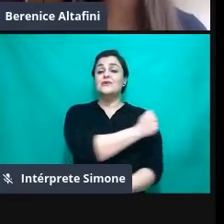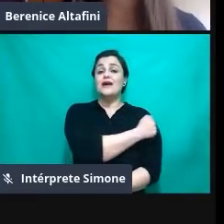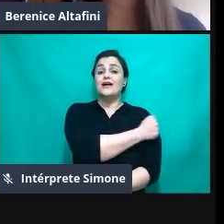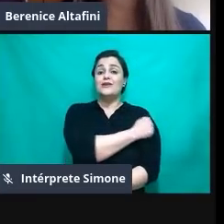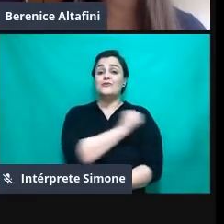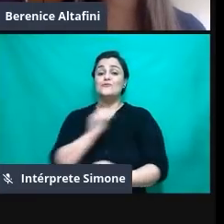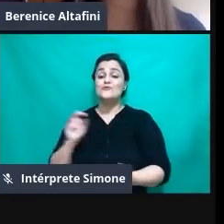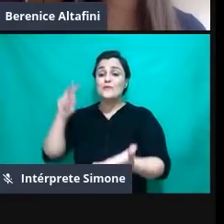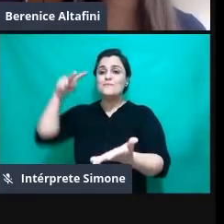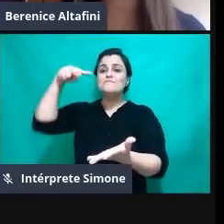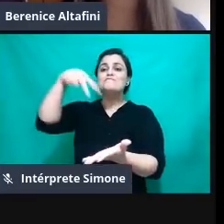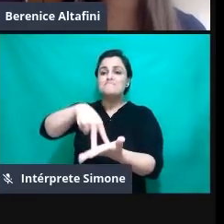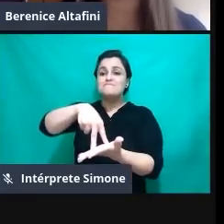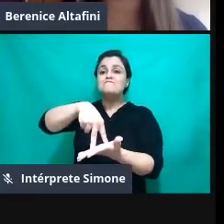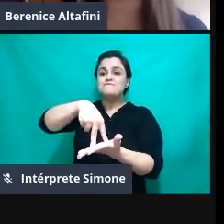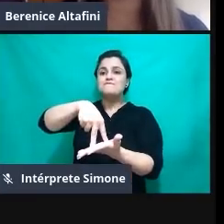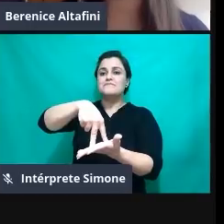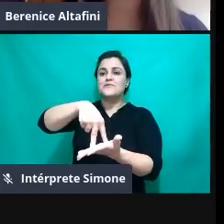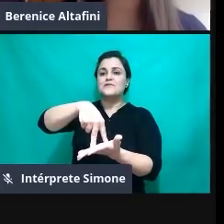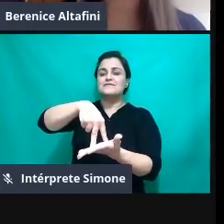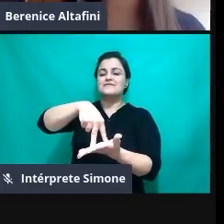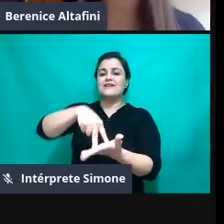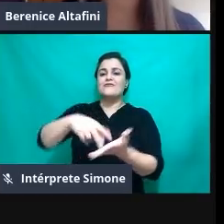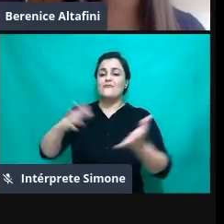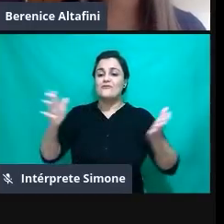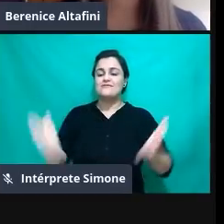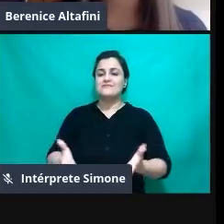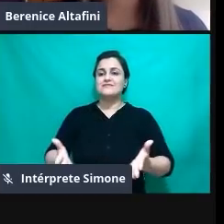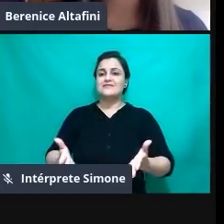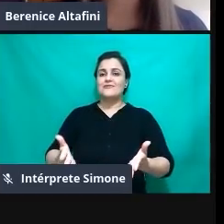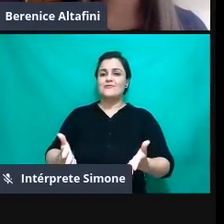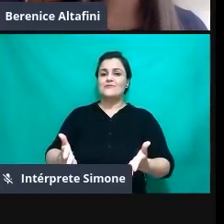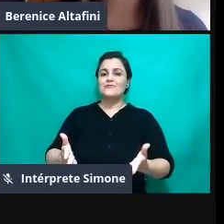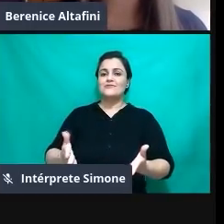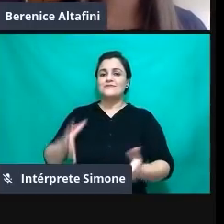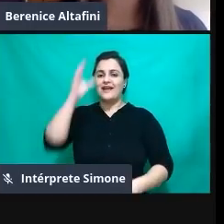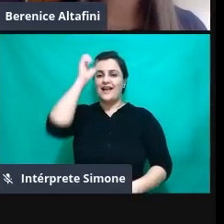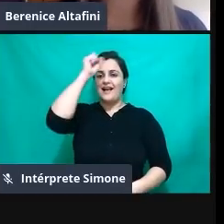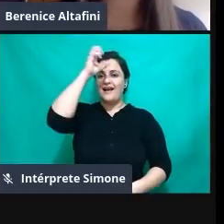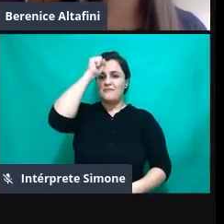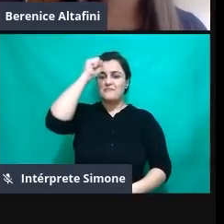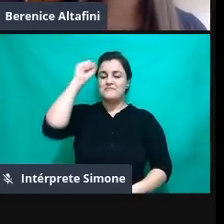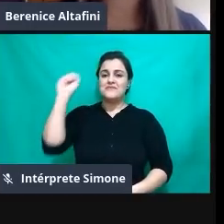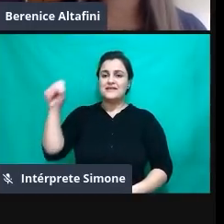protagonista da sua aprendizagem. Nós temos